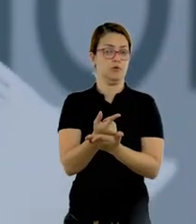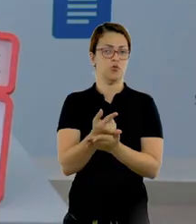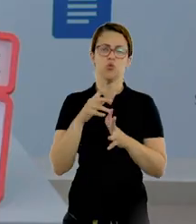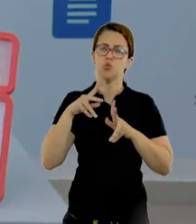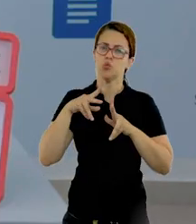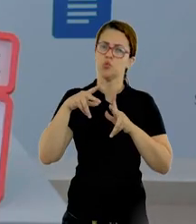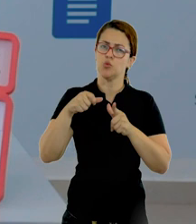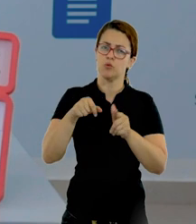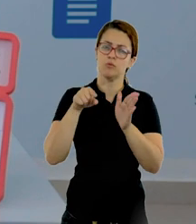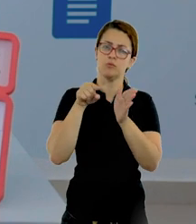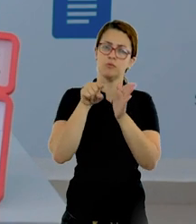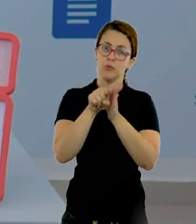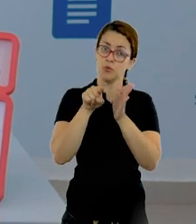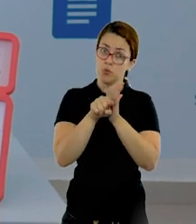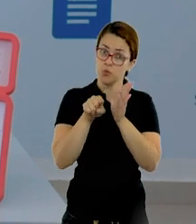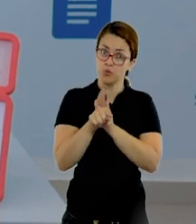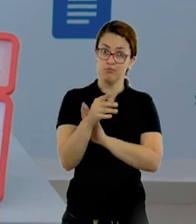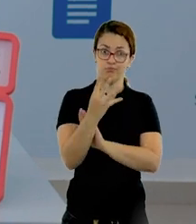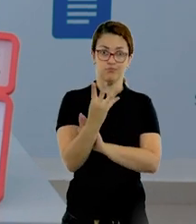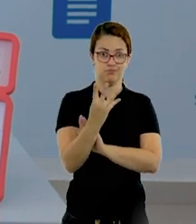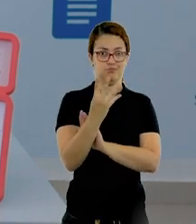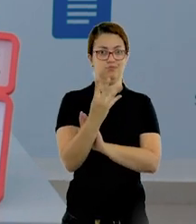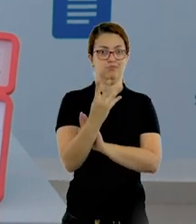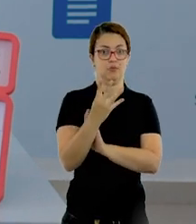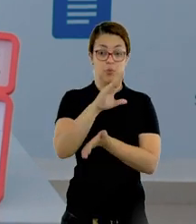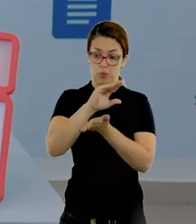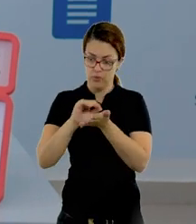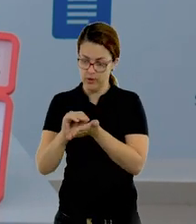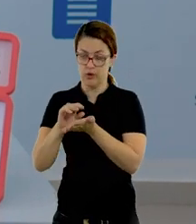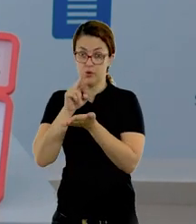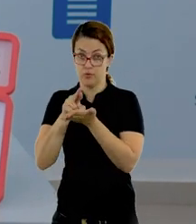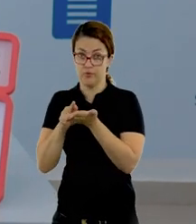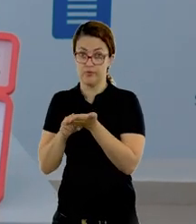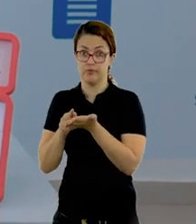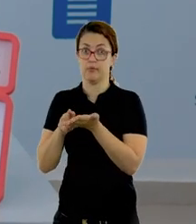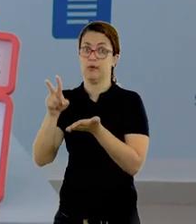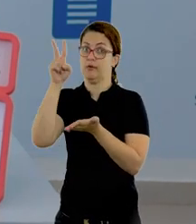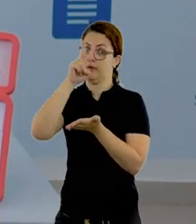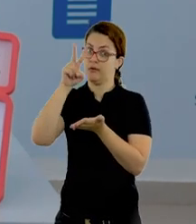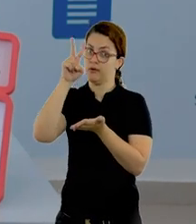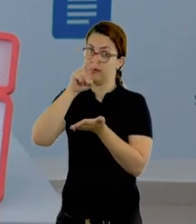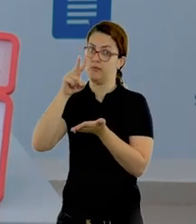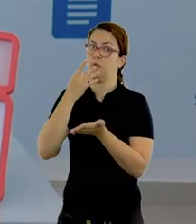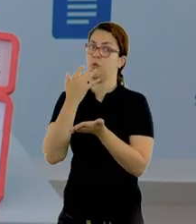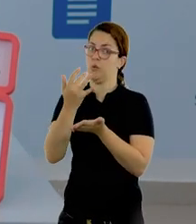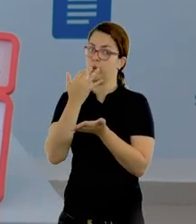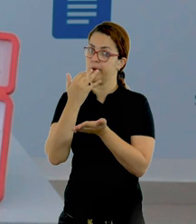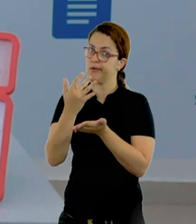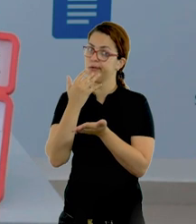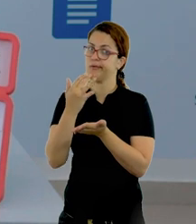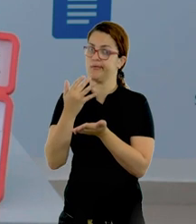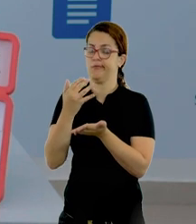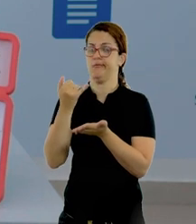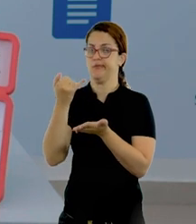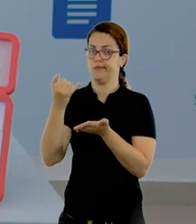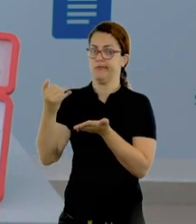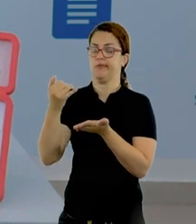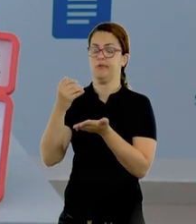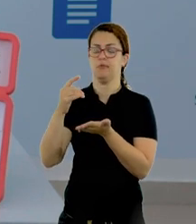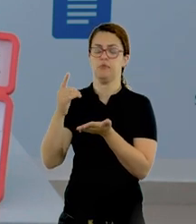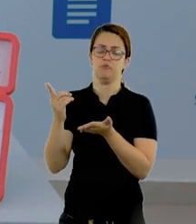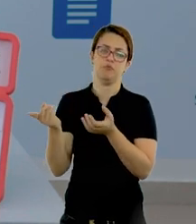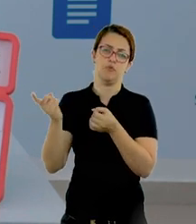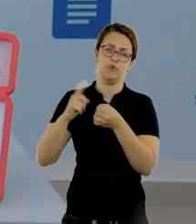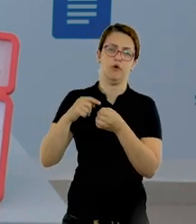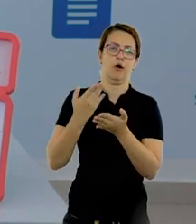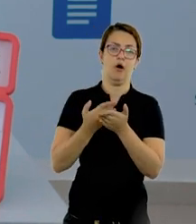Então, todas as perguntas, essas quatro perguntas, vocês vão responder no caderno. Não esqueça de caprichar e colorir bem, para quando voltarem